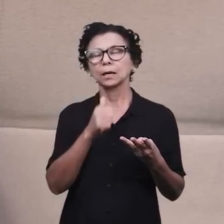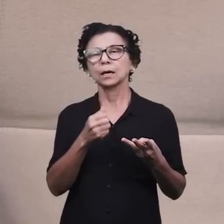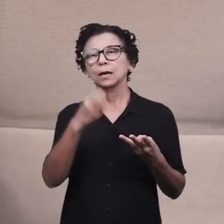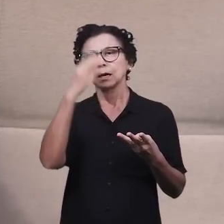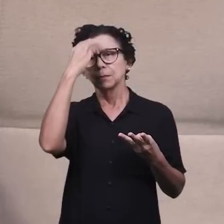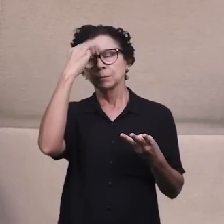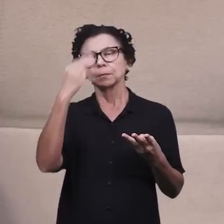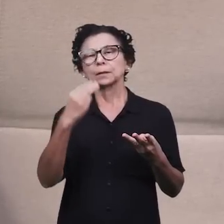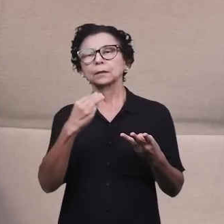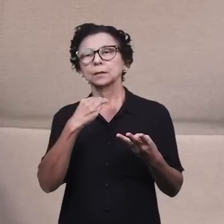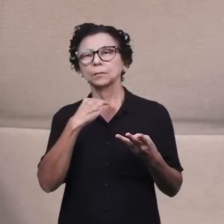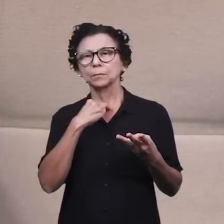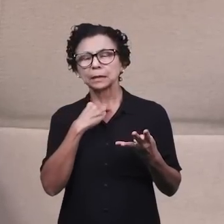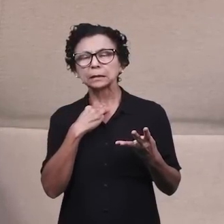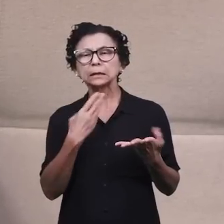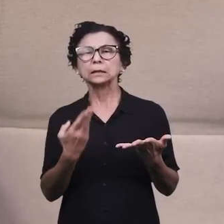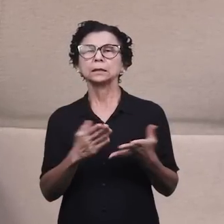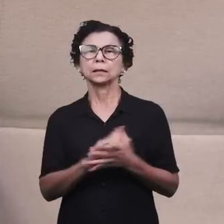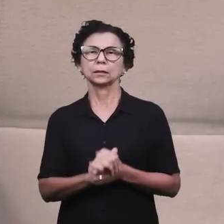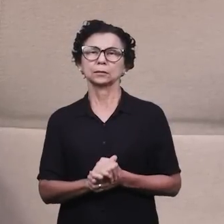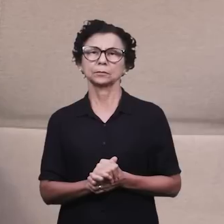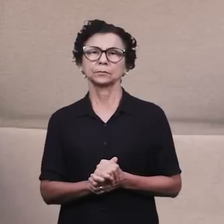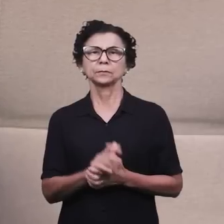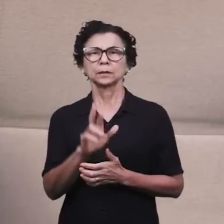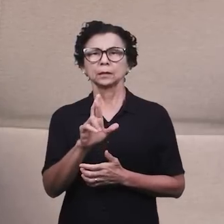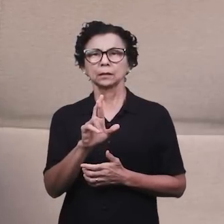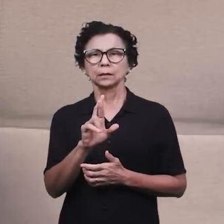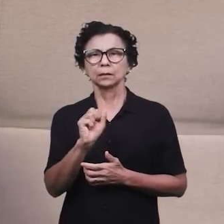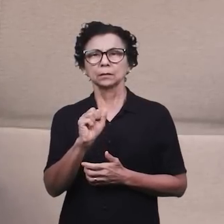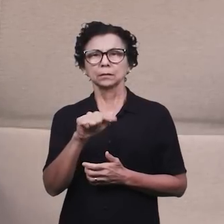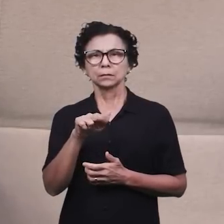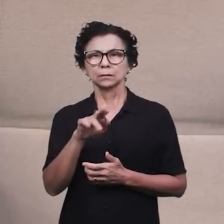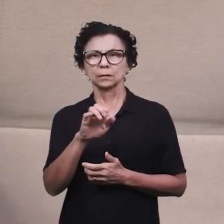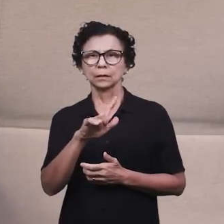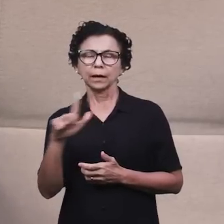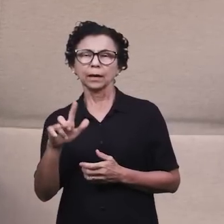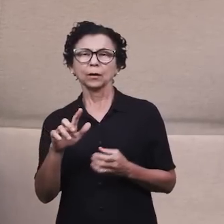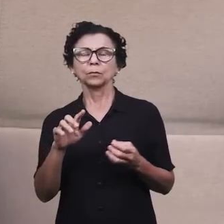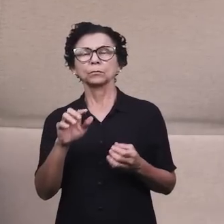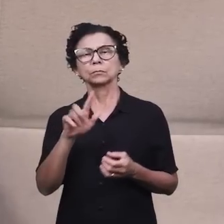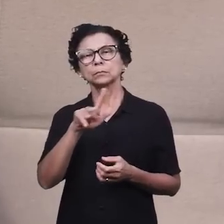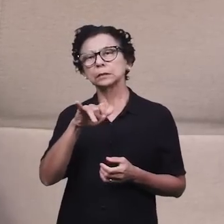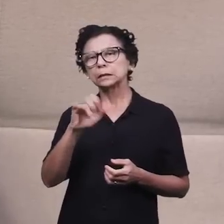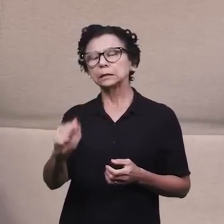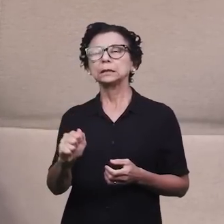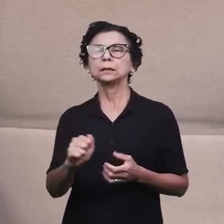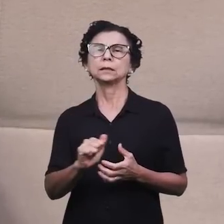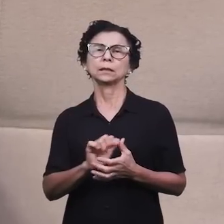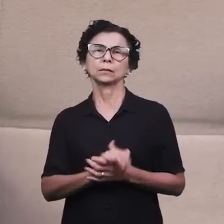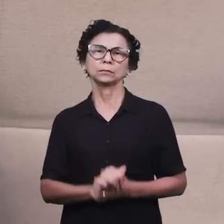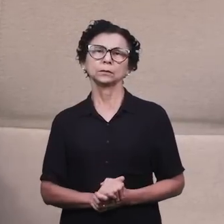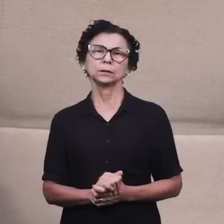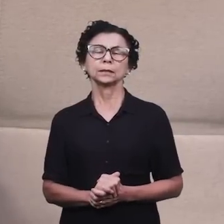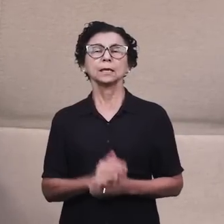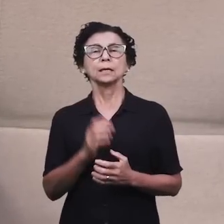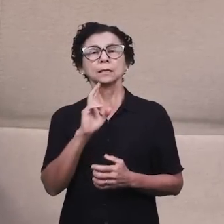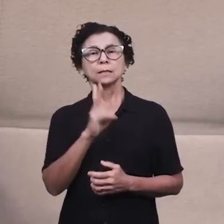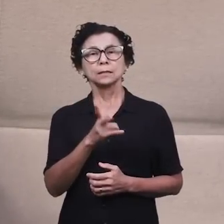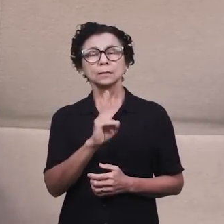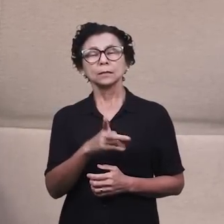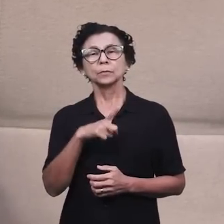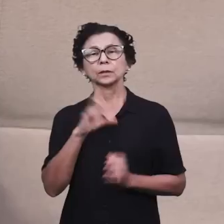pares. Podem observar Caim e Abel, Esaú, Jacó, para irmos aqui para o lado